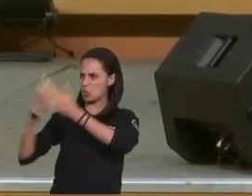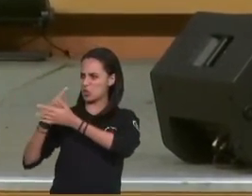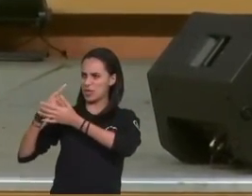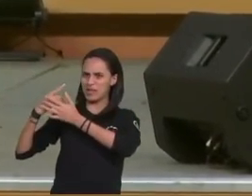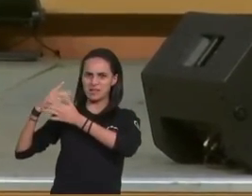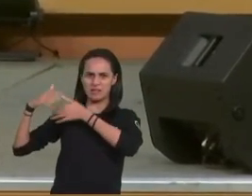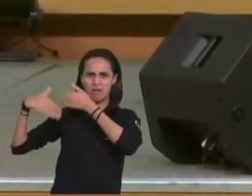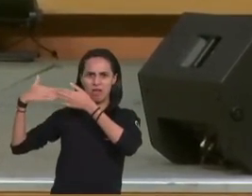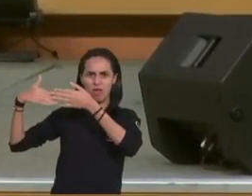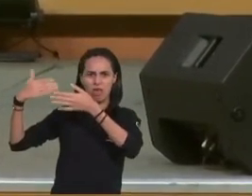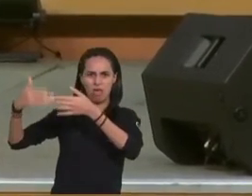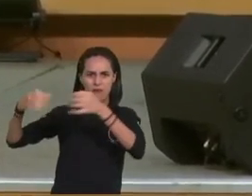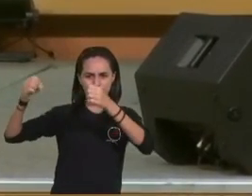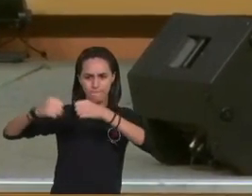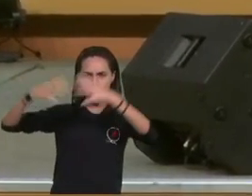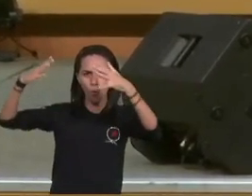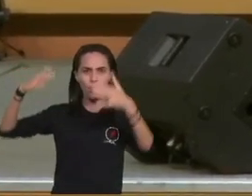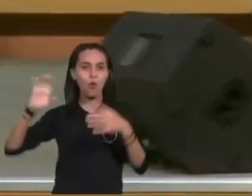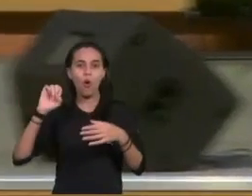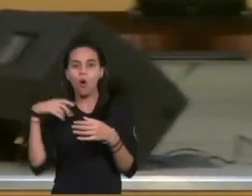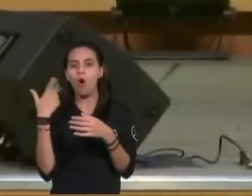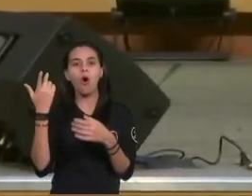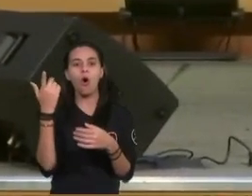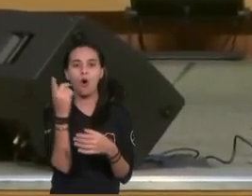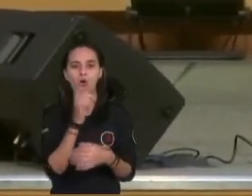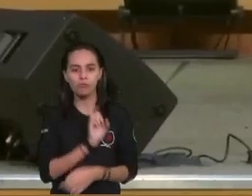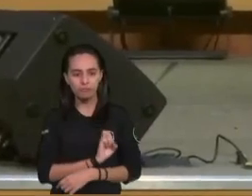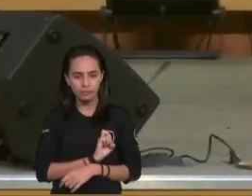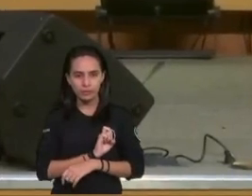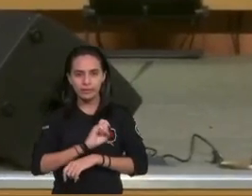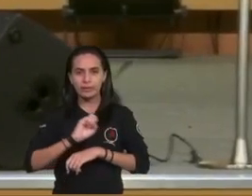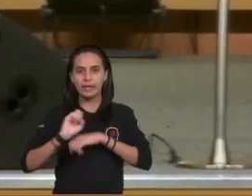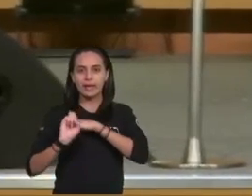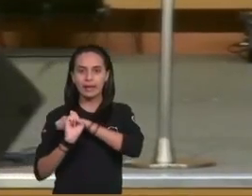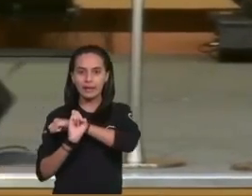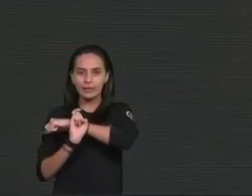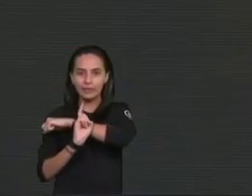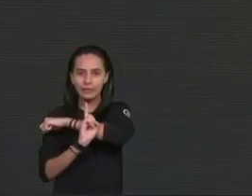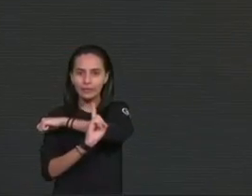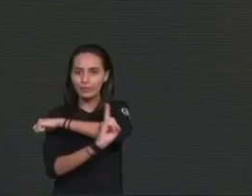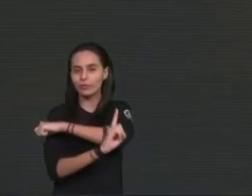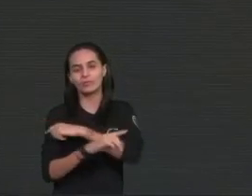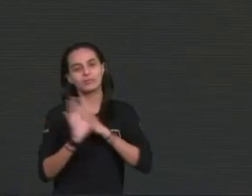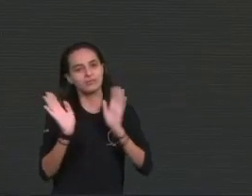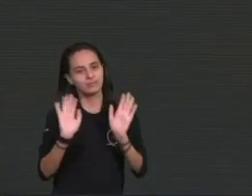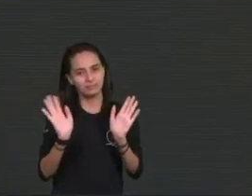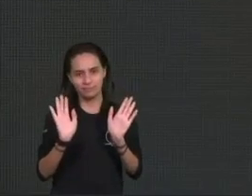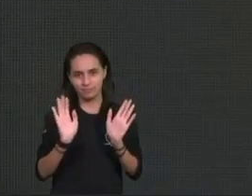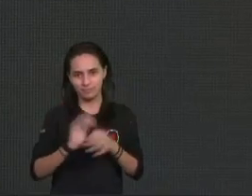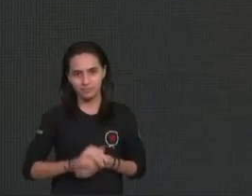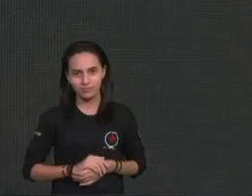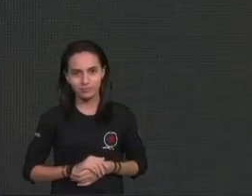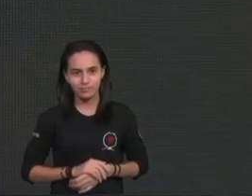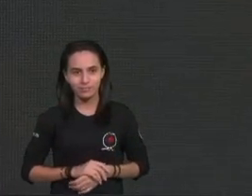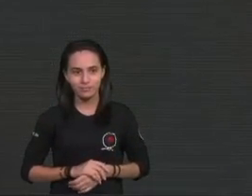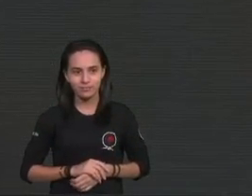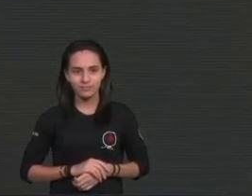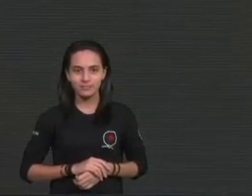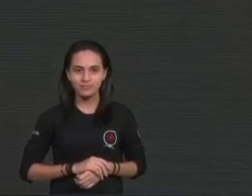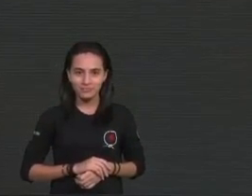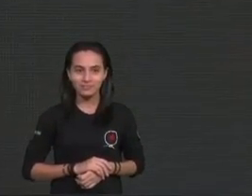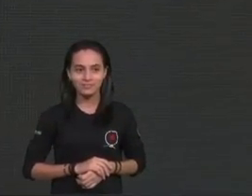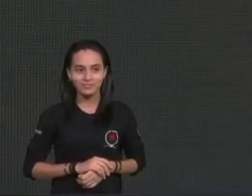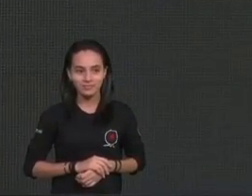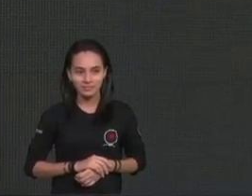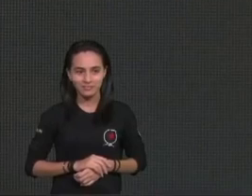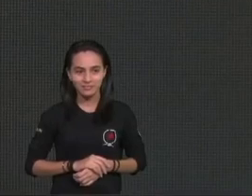e veio veio veio veio ou da evolução de tantas espécies até chegar até